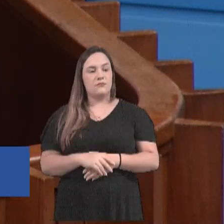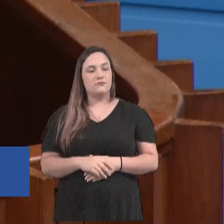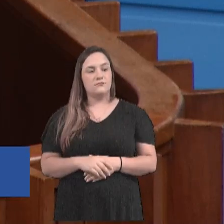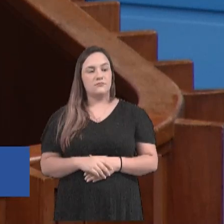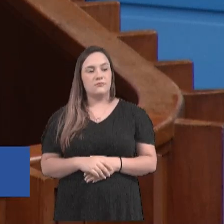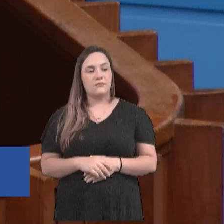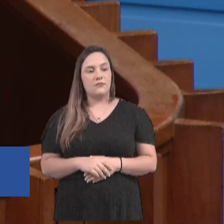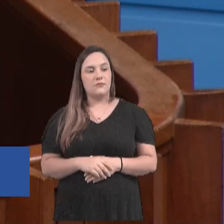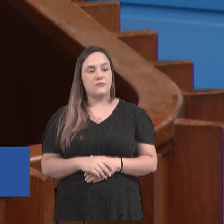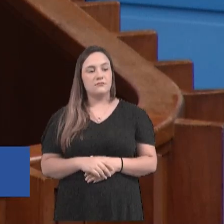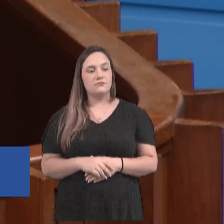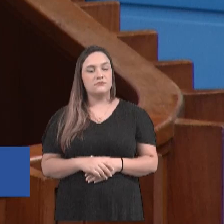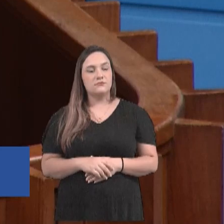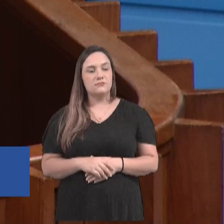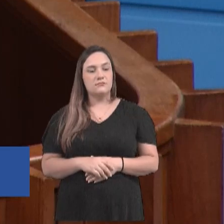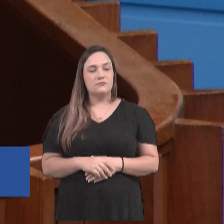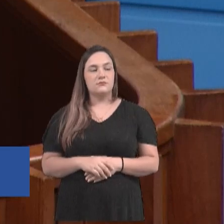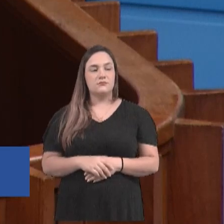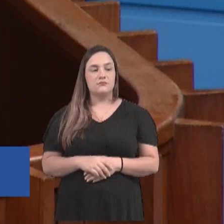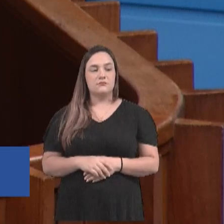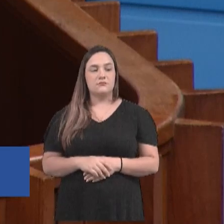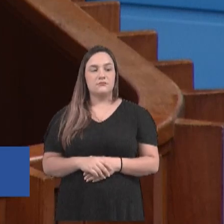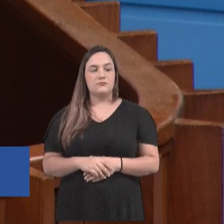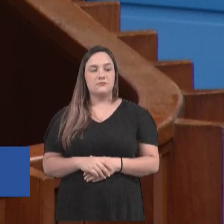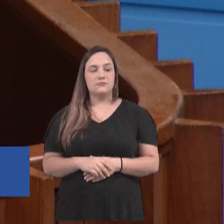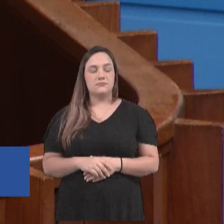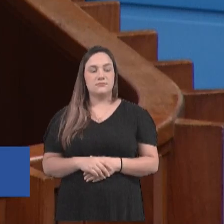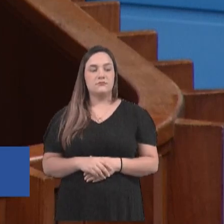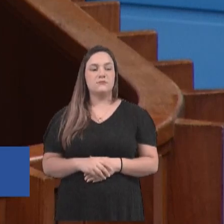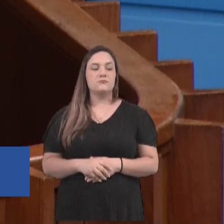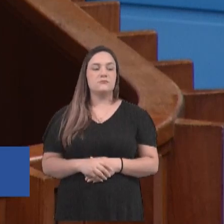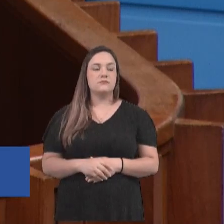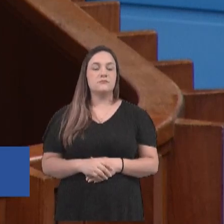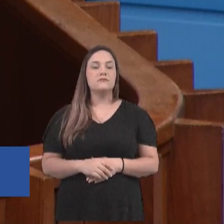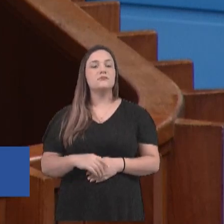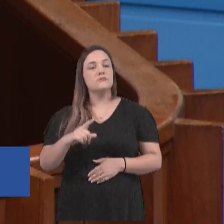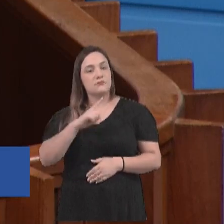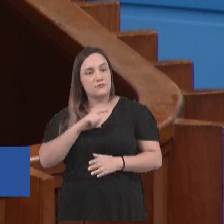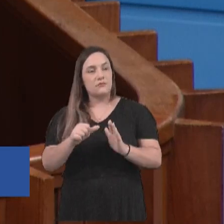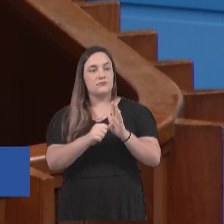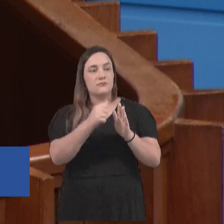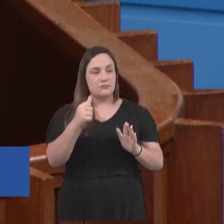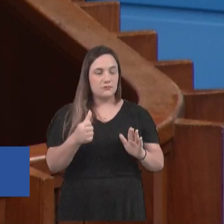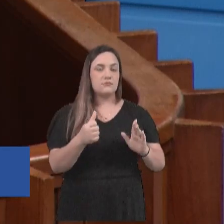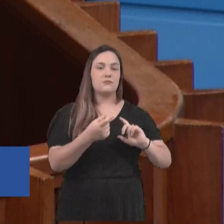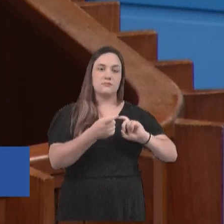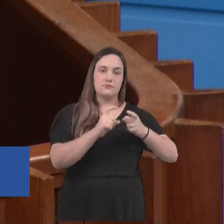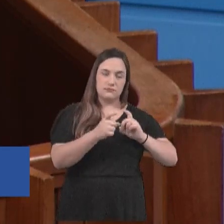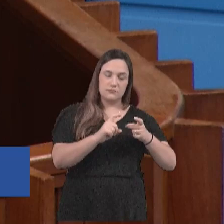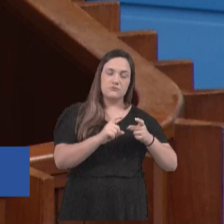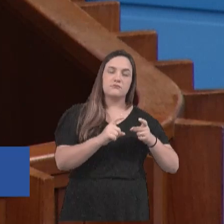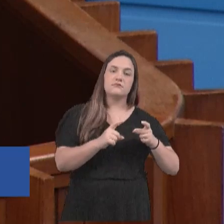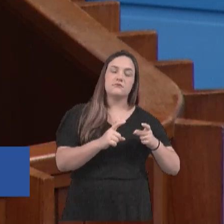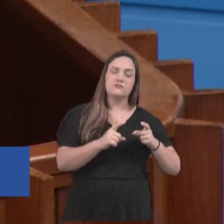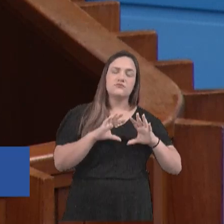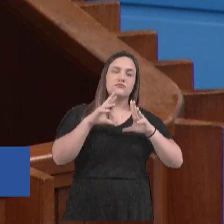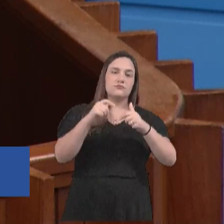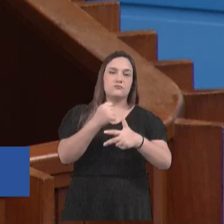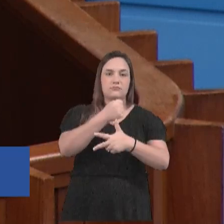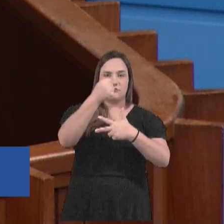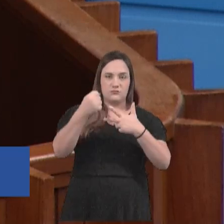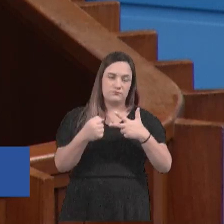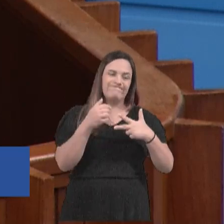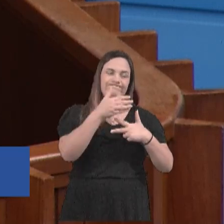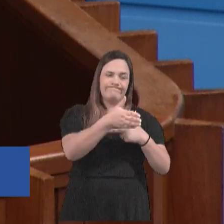acho que tivemos avanços importantes, fizemos uma primeira rodada de conversas com todos os poderes e, por fim,